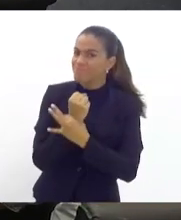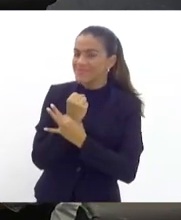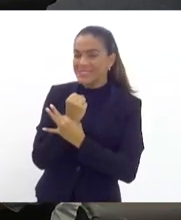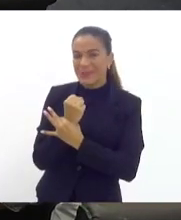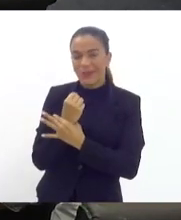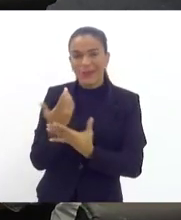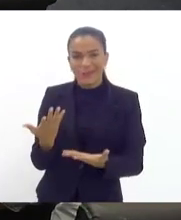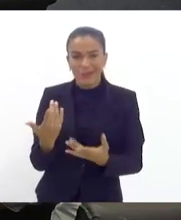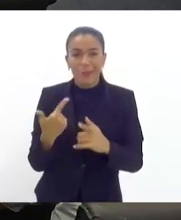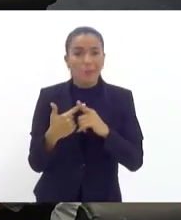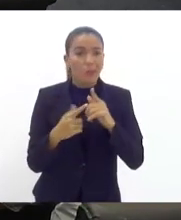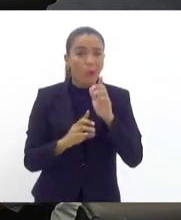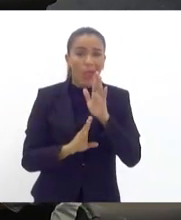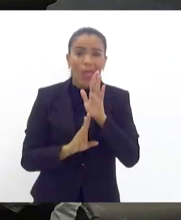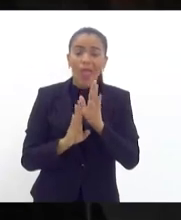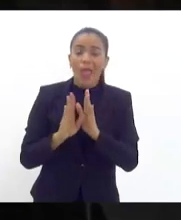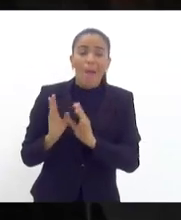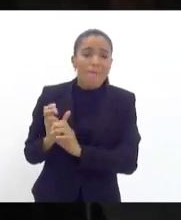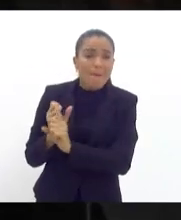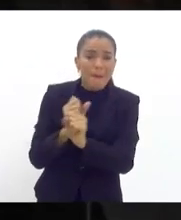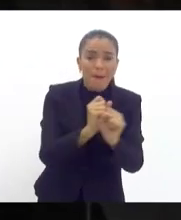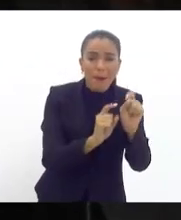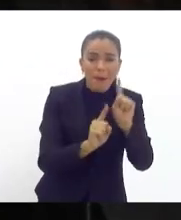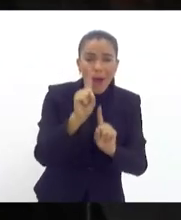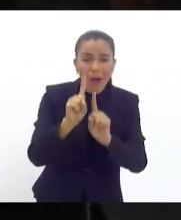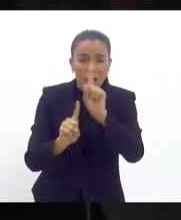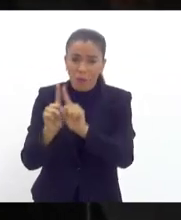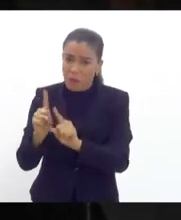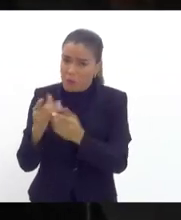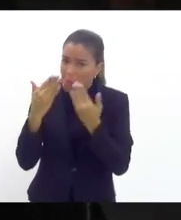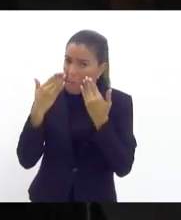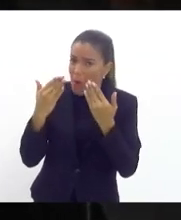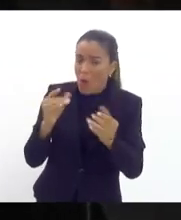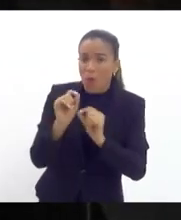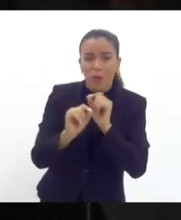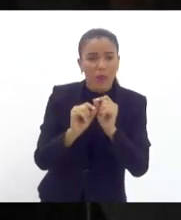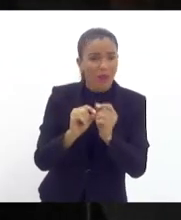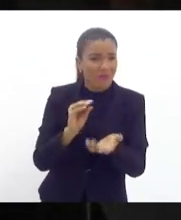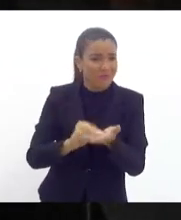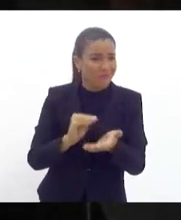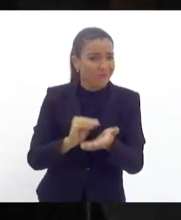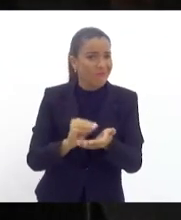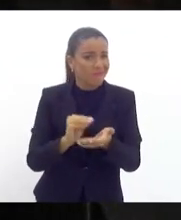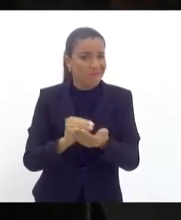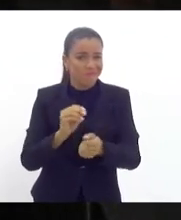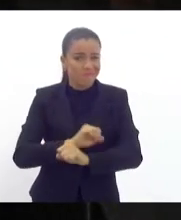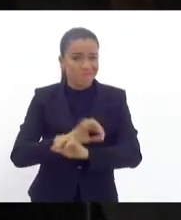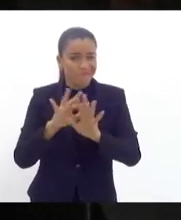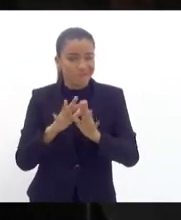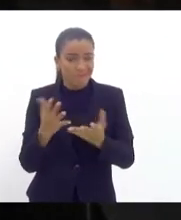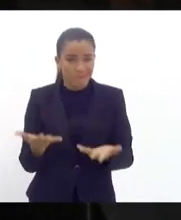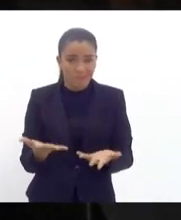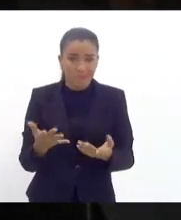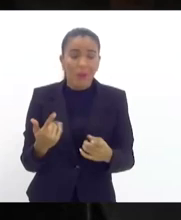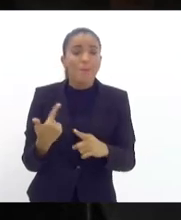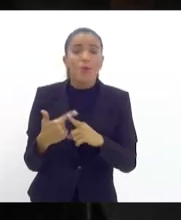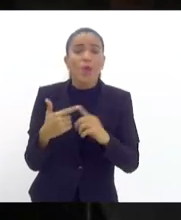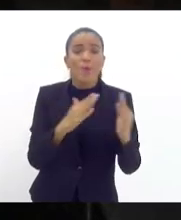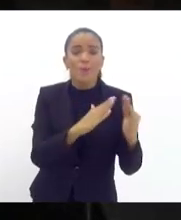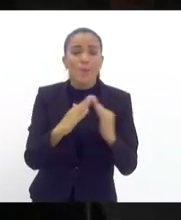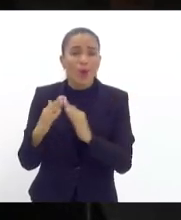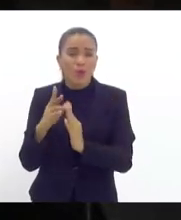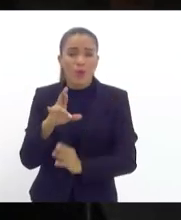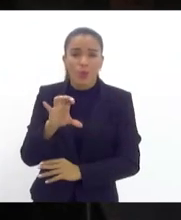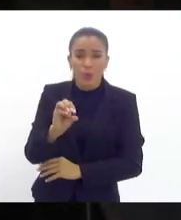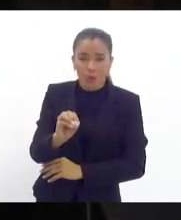porque os índices não refletem a realidade porque na verdade o morador da cidade do Rio de Janeiro está desalentado ele é